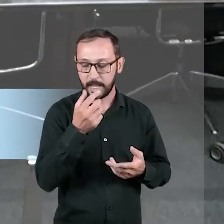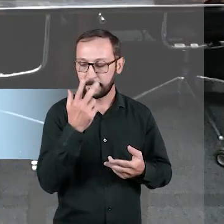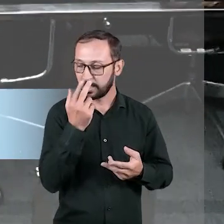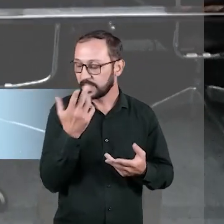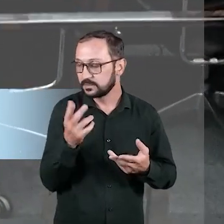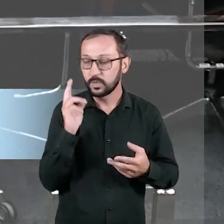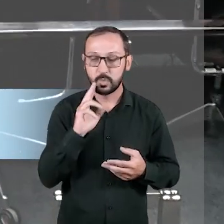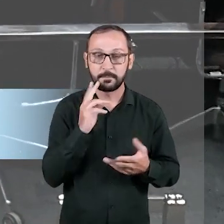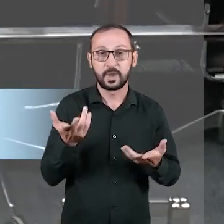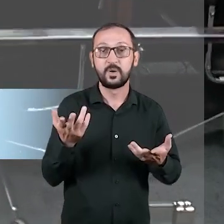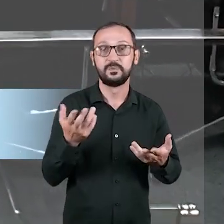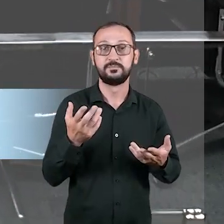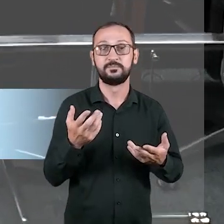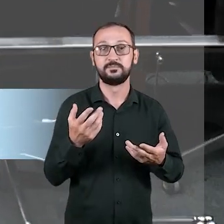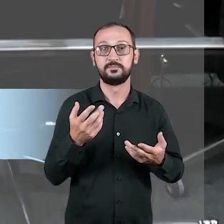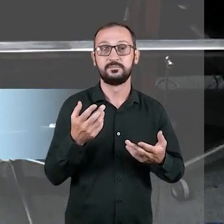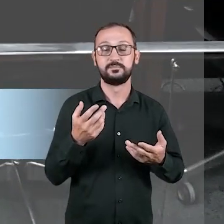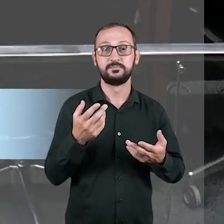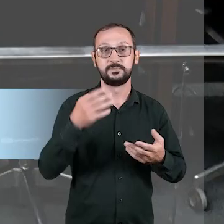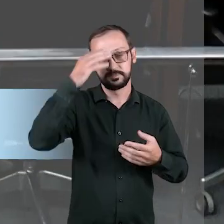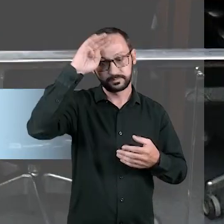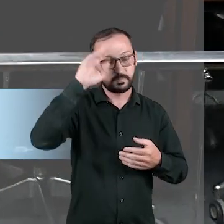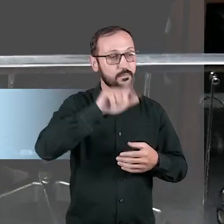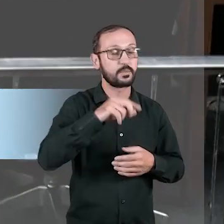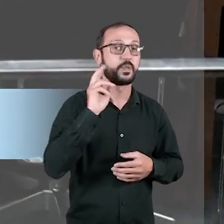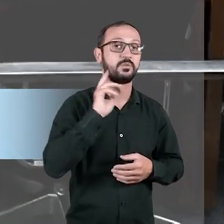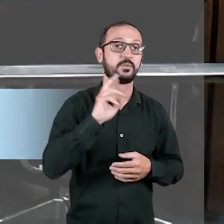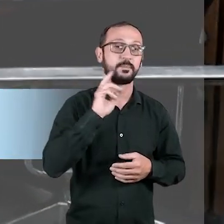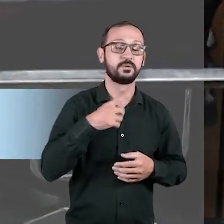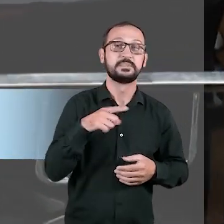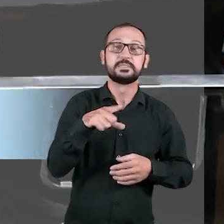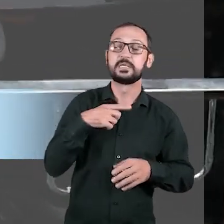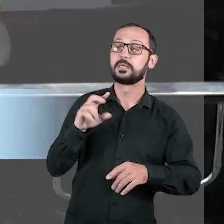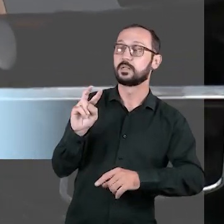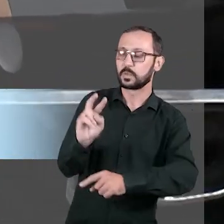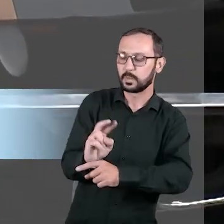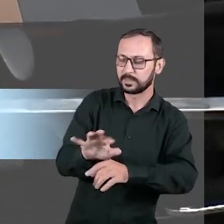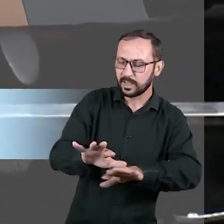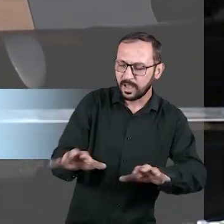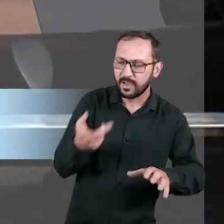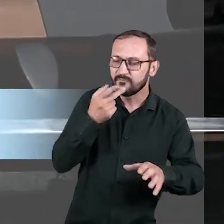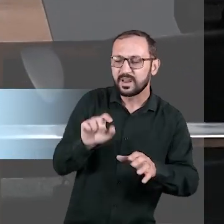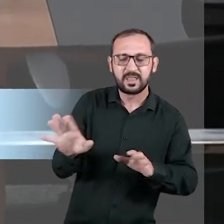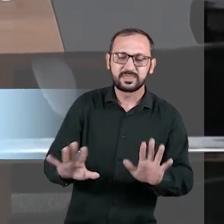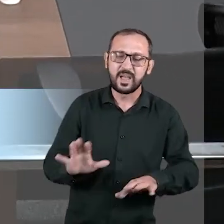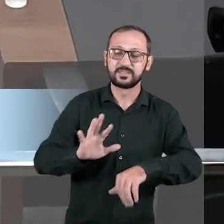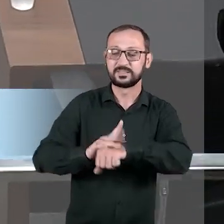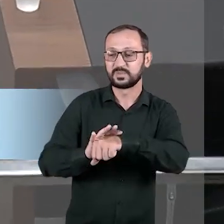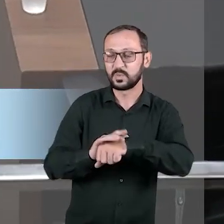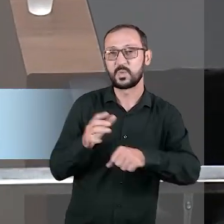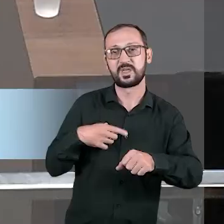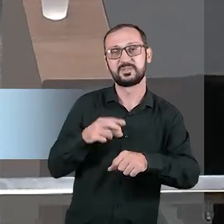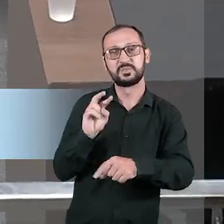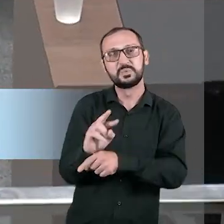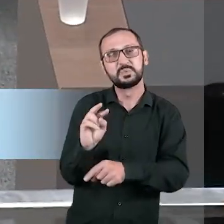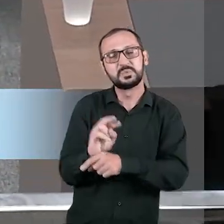eles é normal. Os enfermeiros também tratam de uma forma normal. Então, você tem todo o cuidado com aquela pessoa de não falar daquela